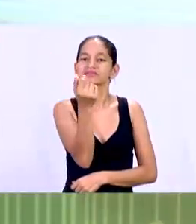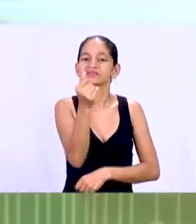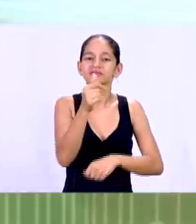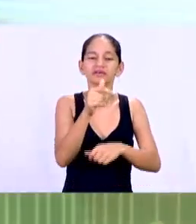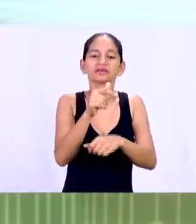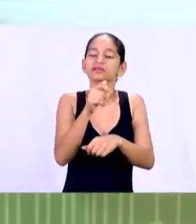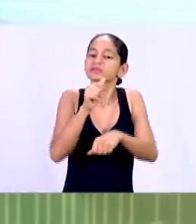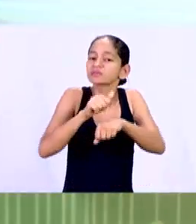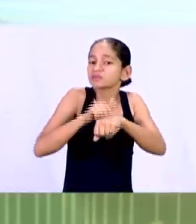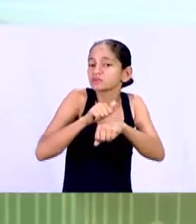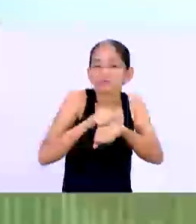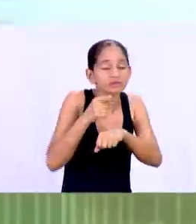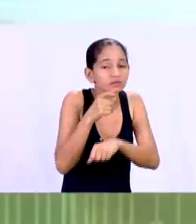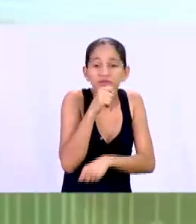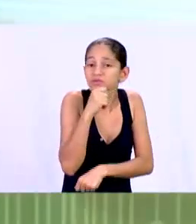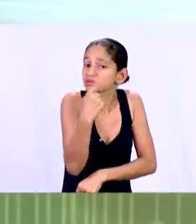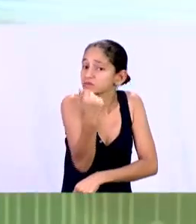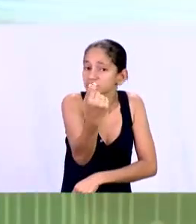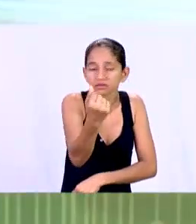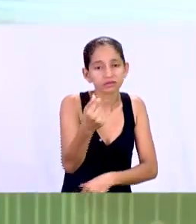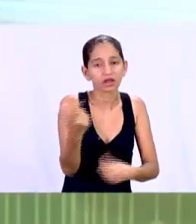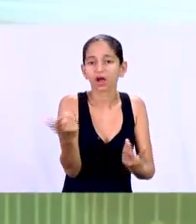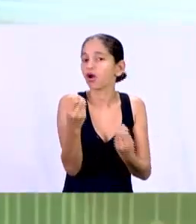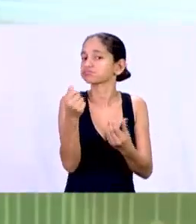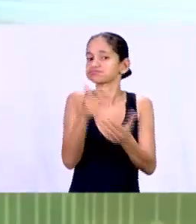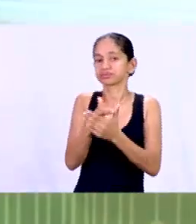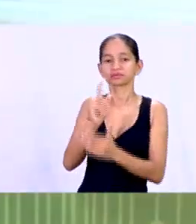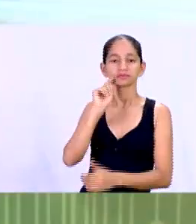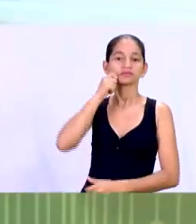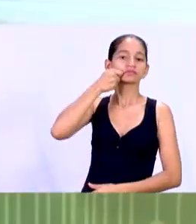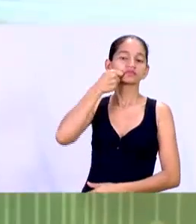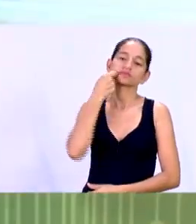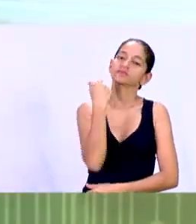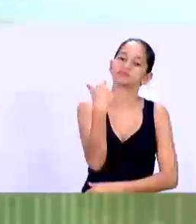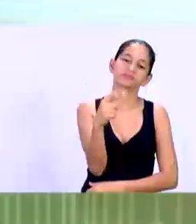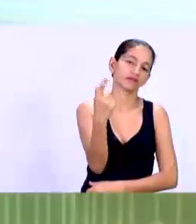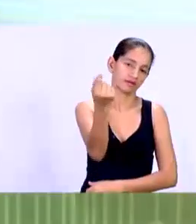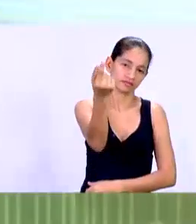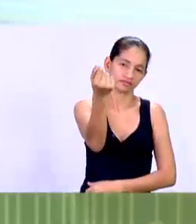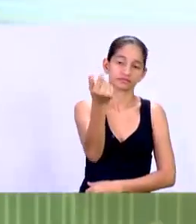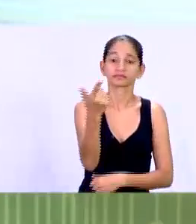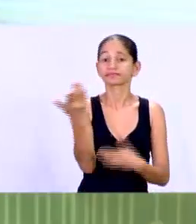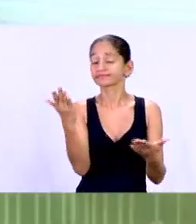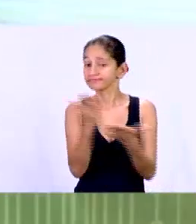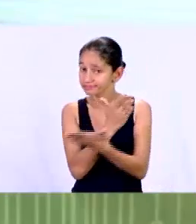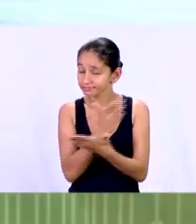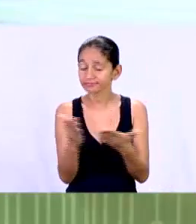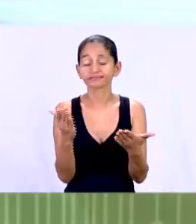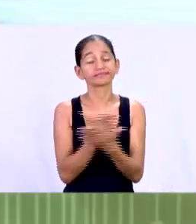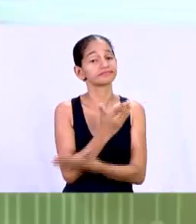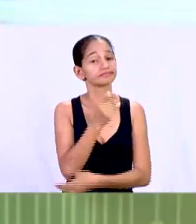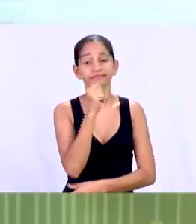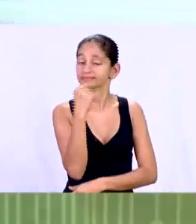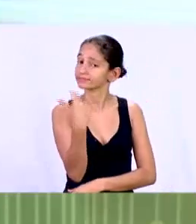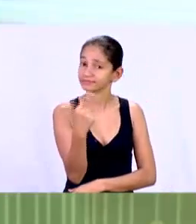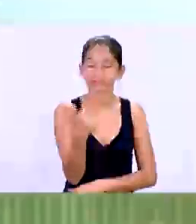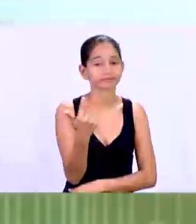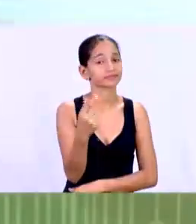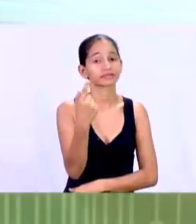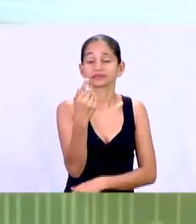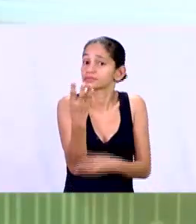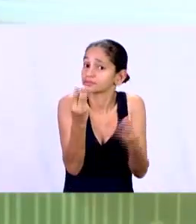tão excluída socialmente, tão excluída economicamente, que não tem R$ 1 para comprar um pão. São